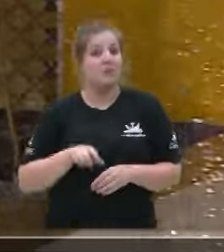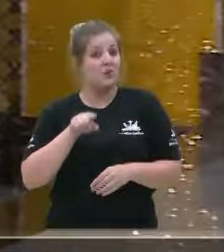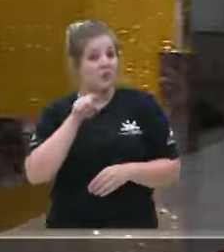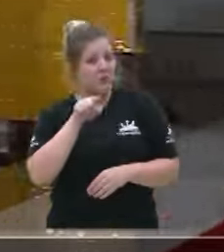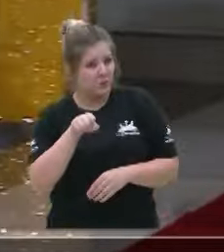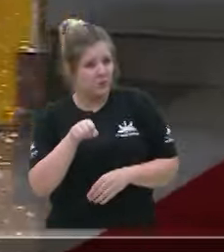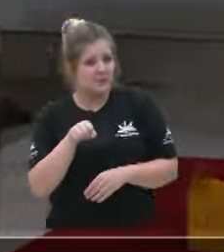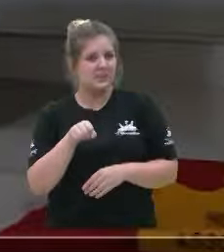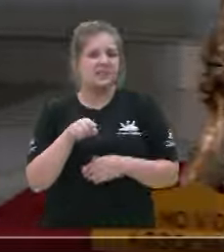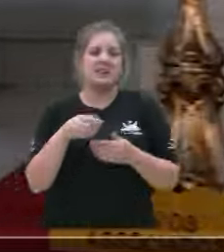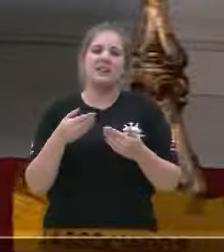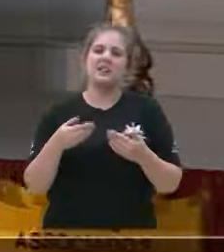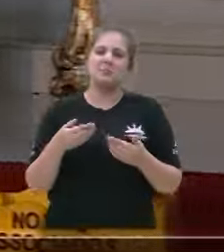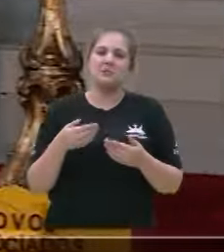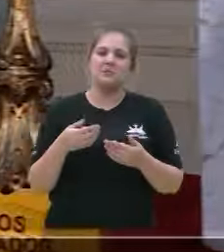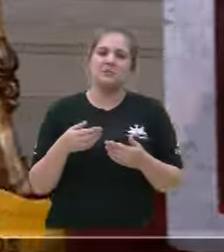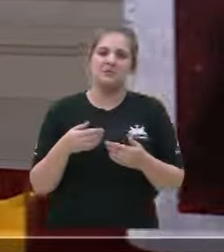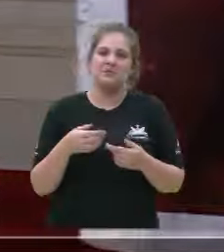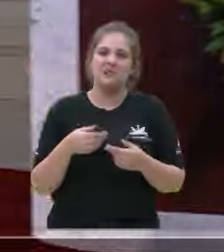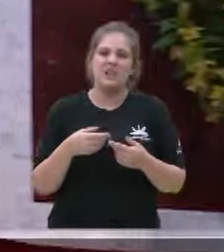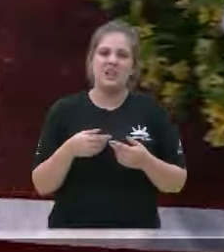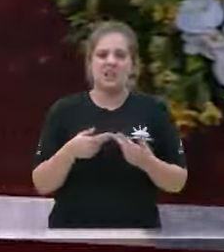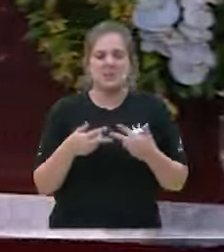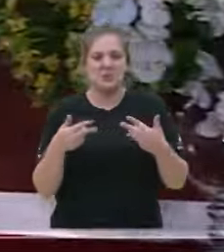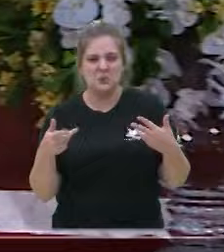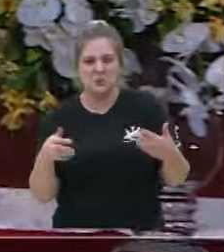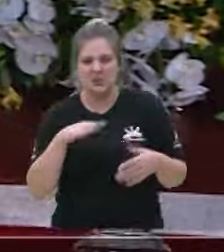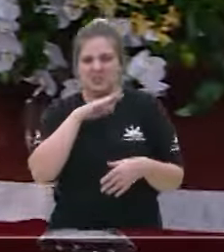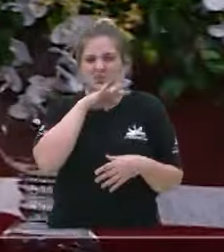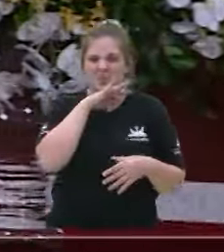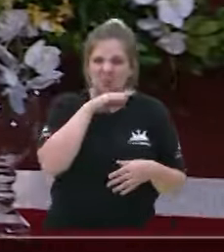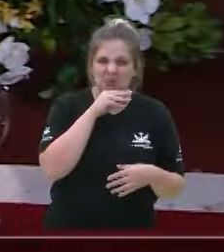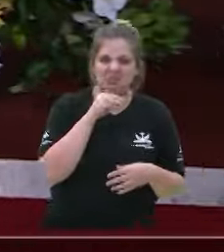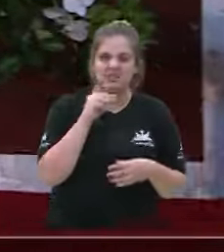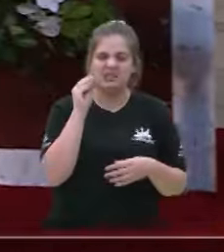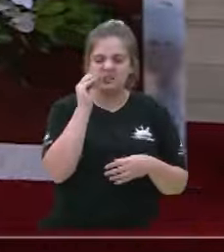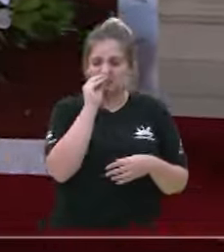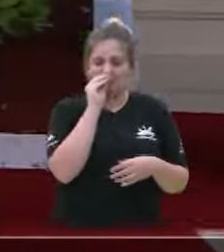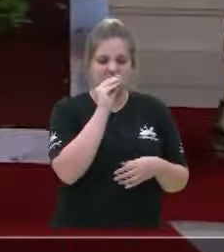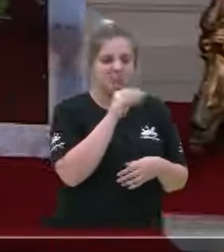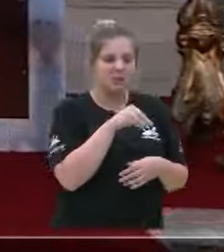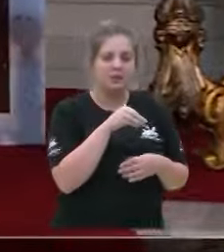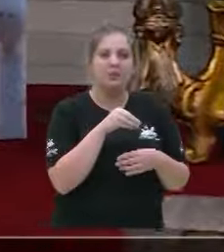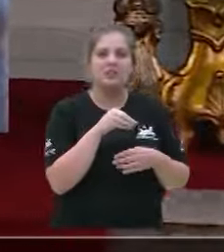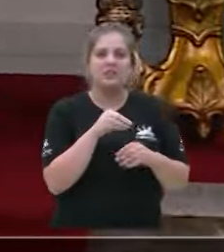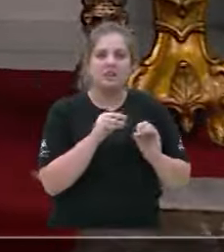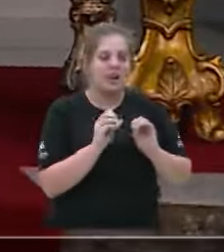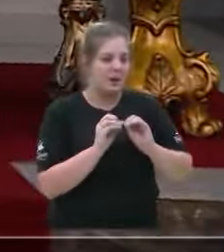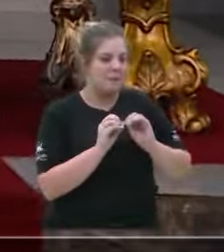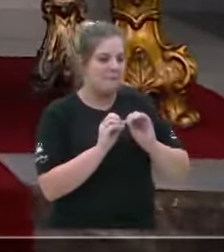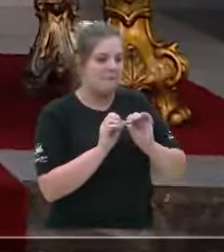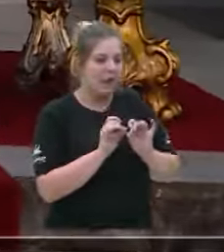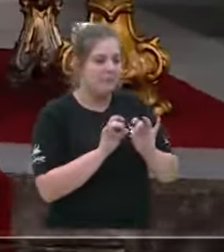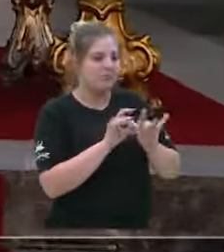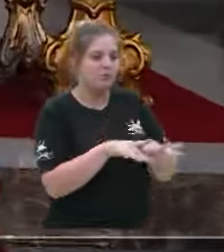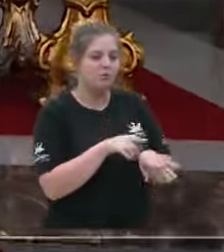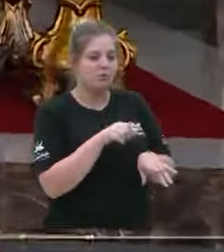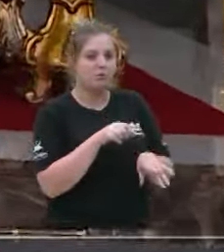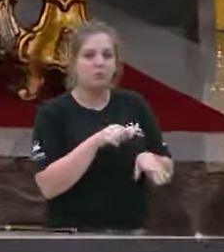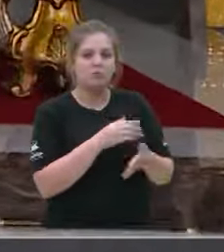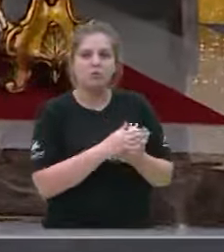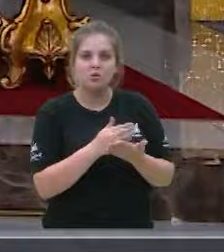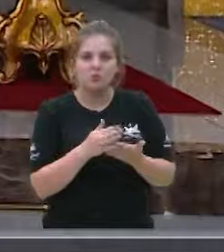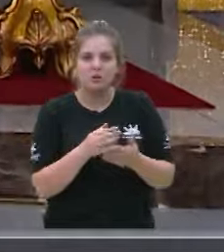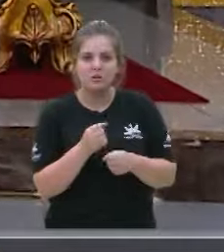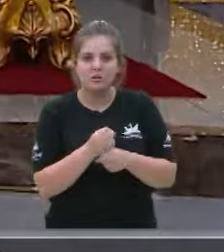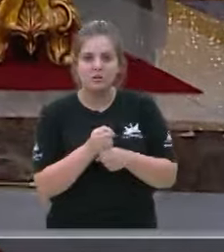ruins lá no dia 31 de dezembro existem pessoas que às vezes se fazem de